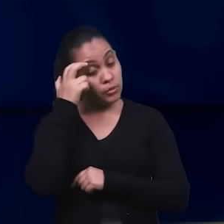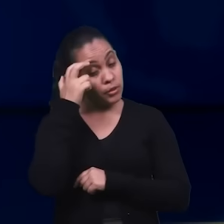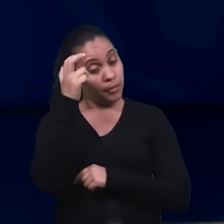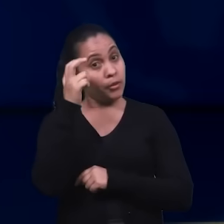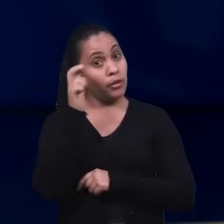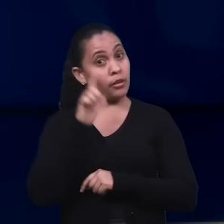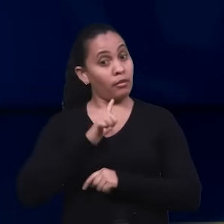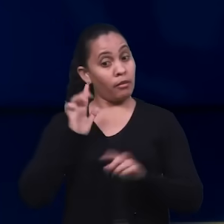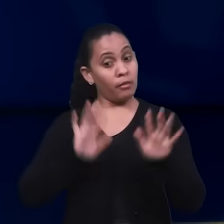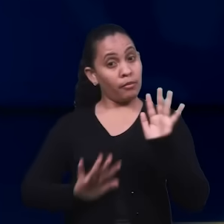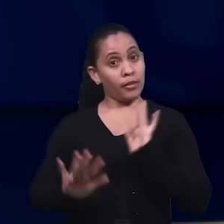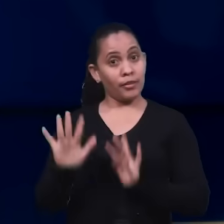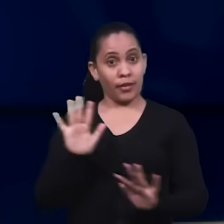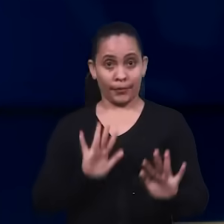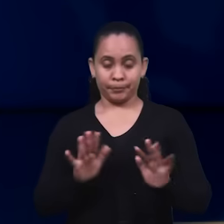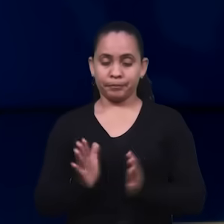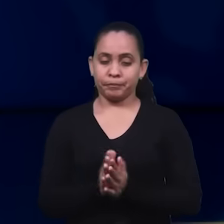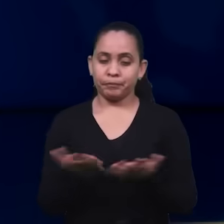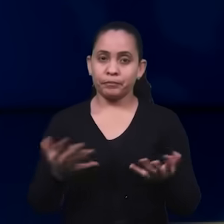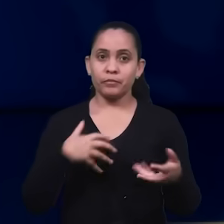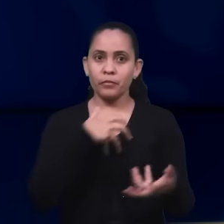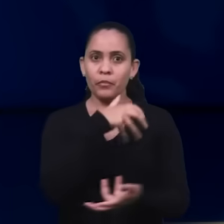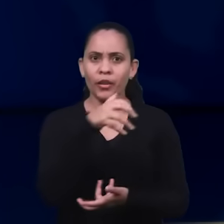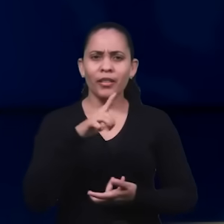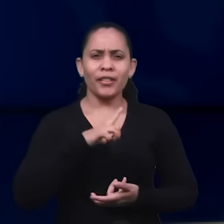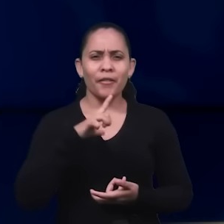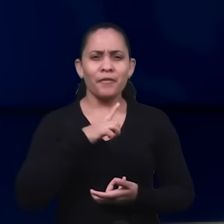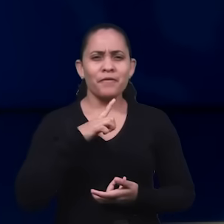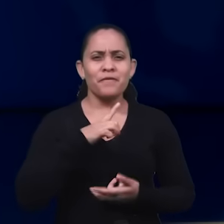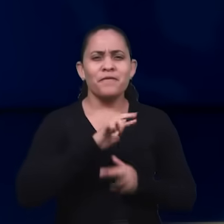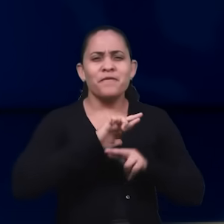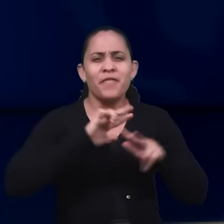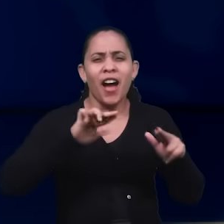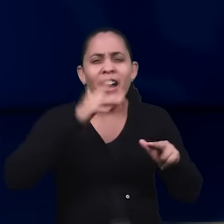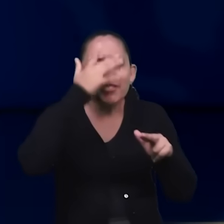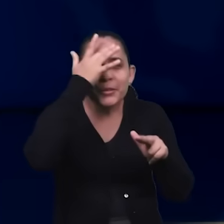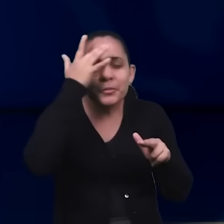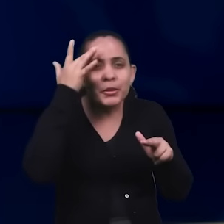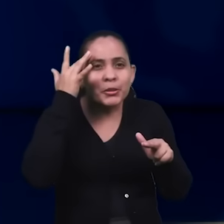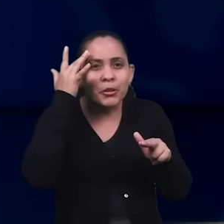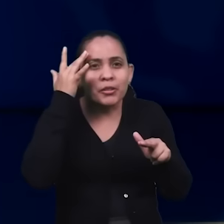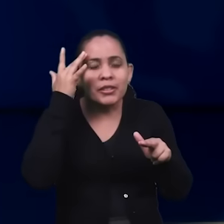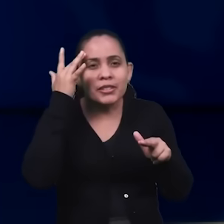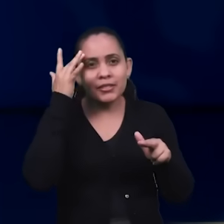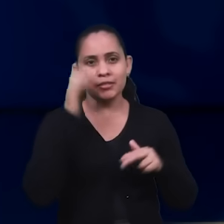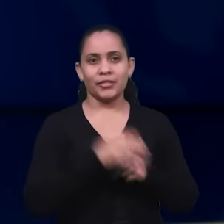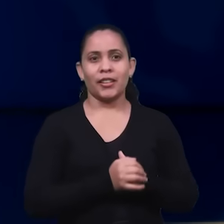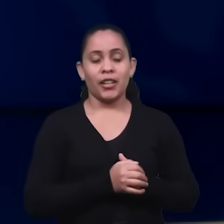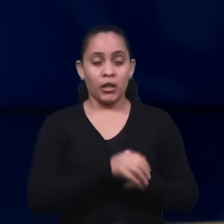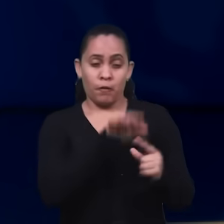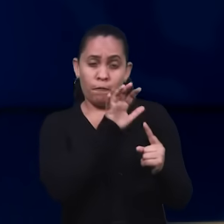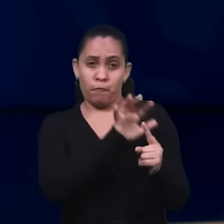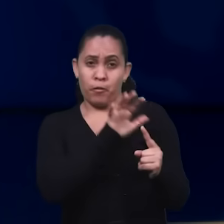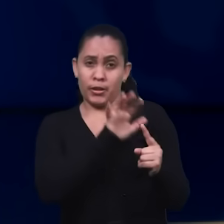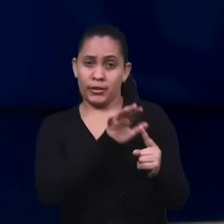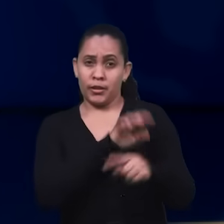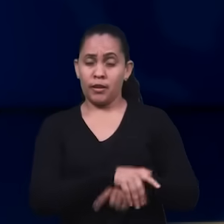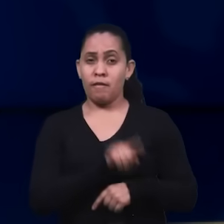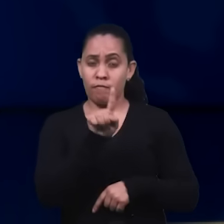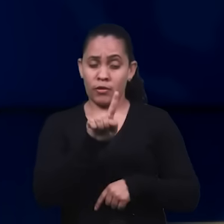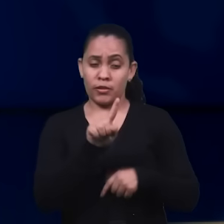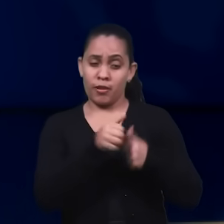jovens. Em um mundo onde há muitos influenciadores, quem está influenciando a sua vida? Algum influenciador